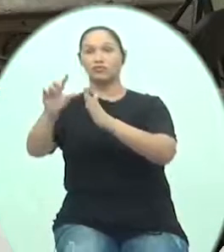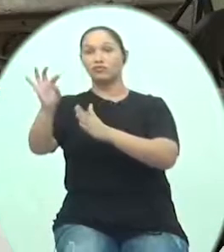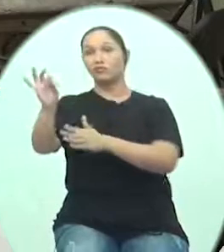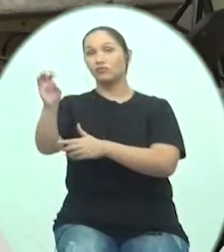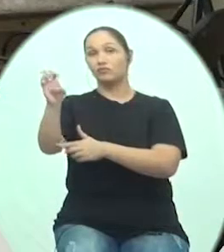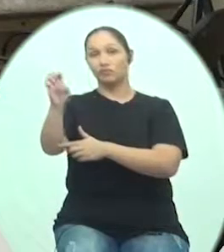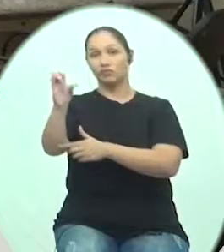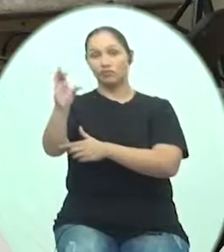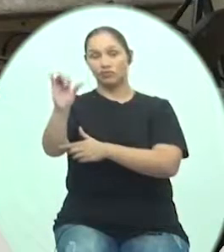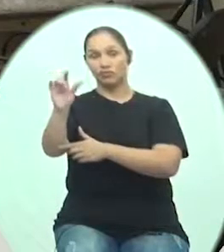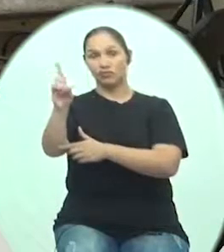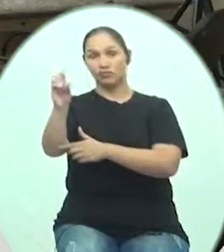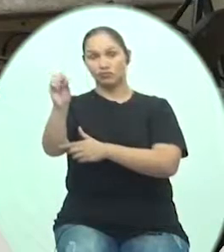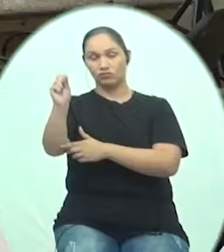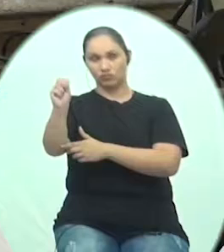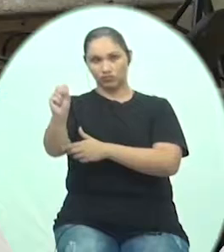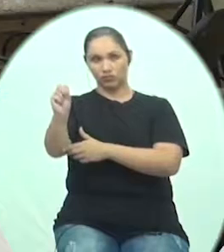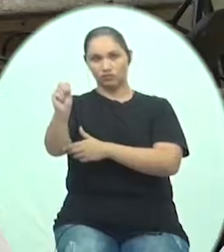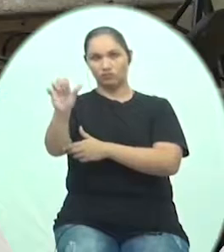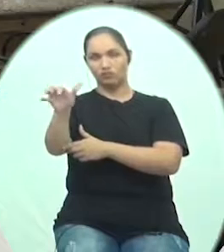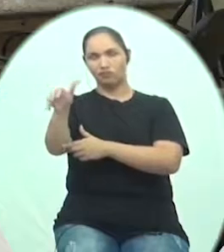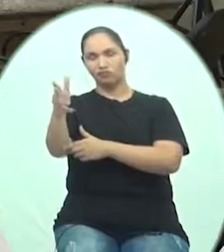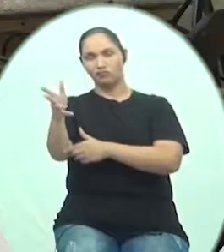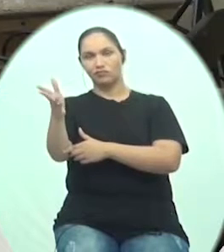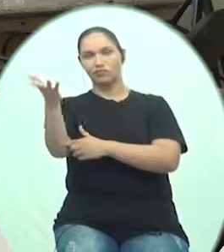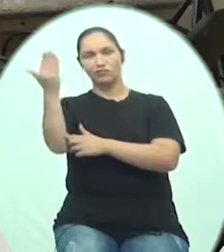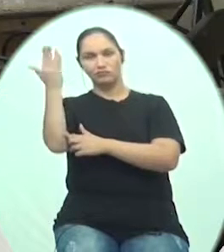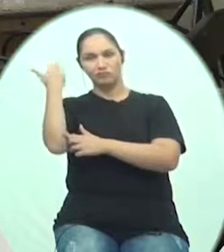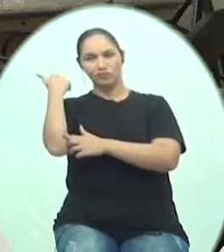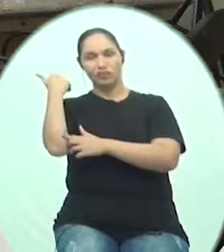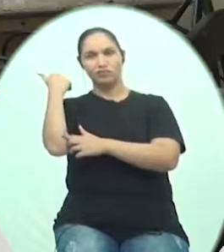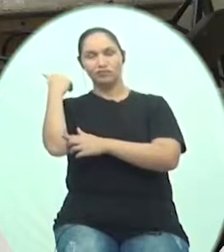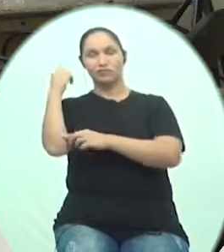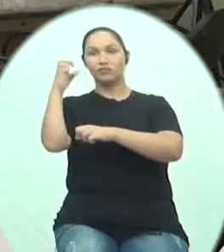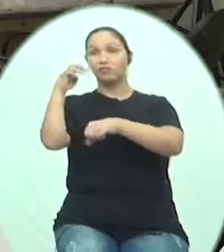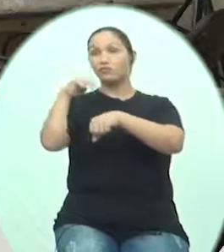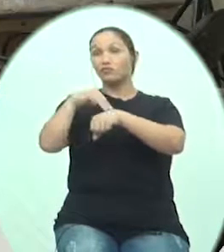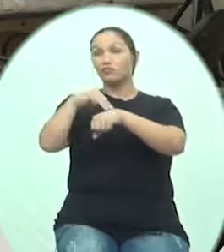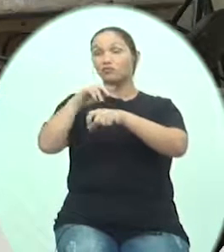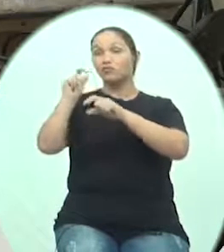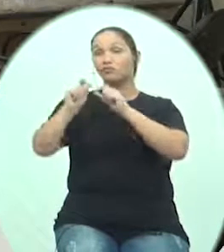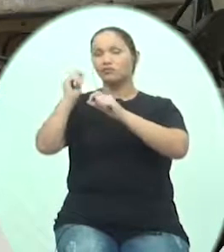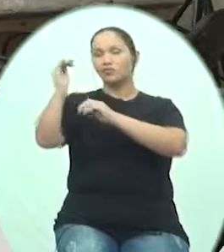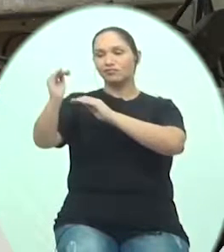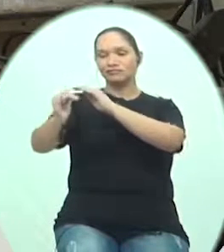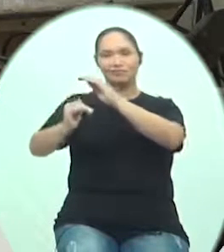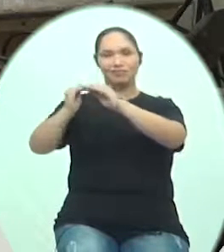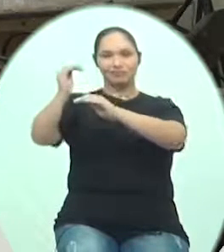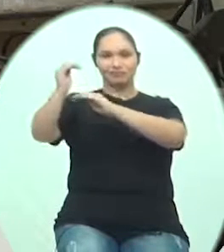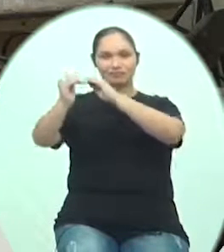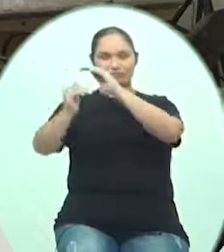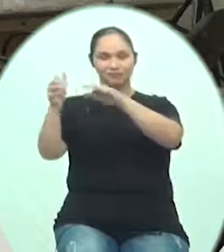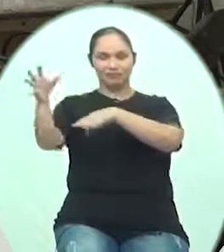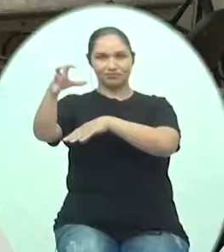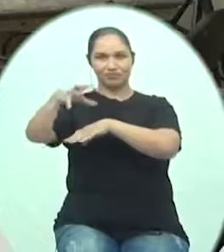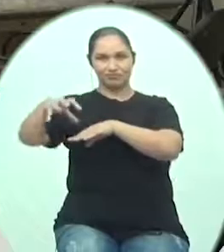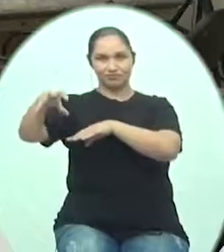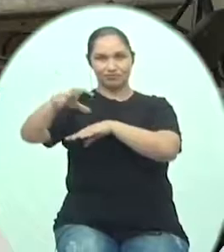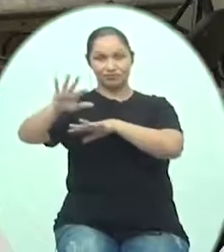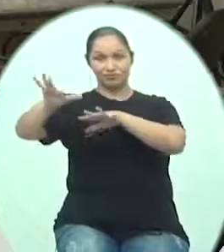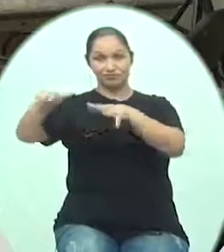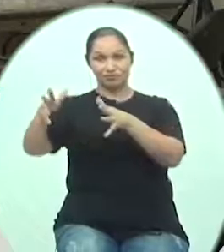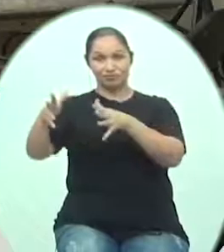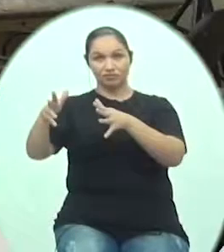e Molhados era um momento de desenvolvimento para a região e com o